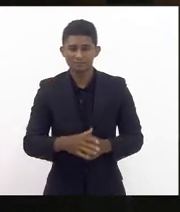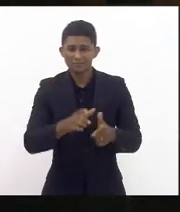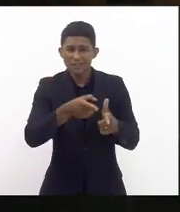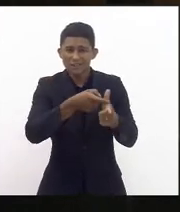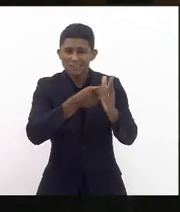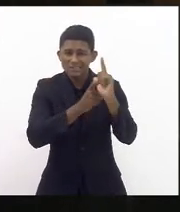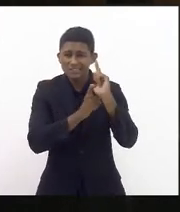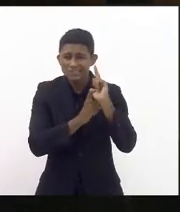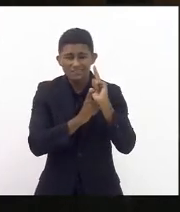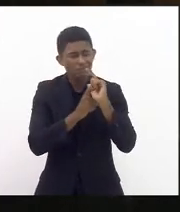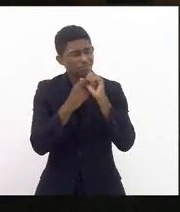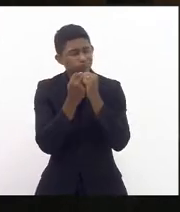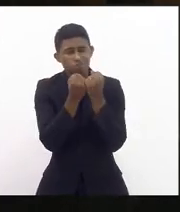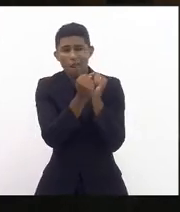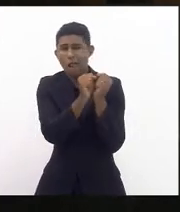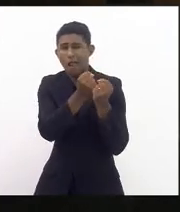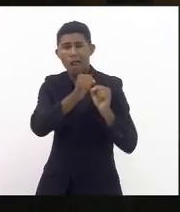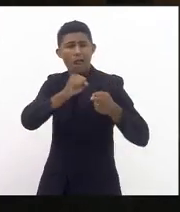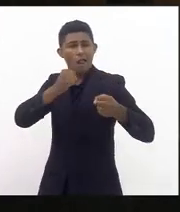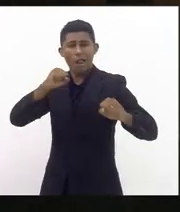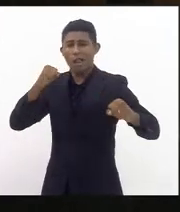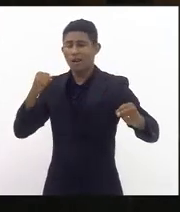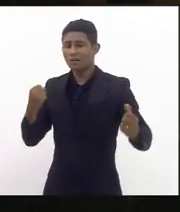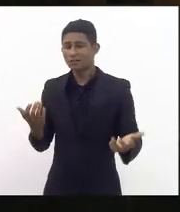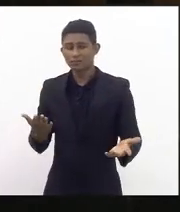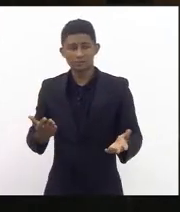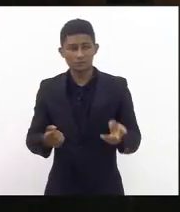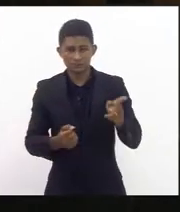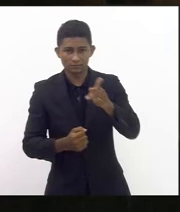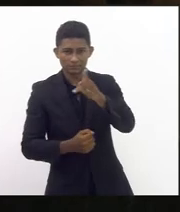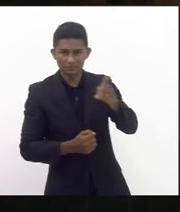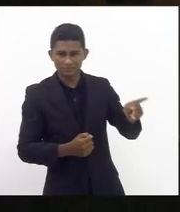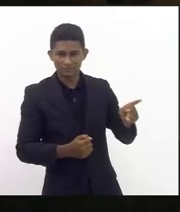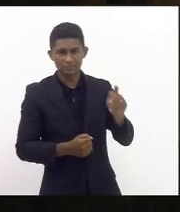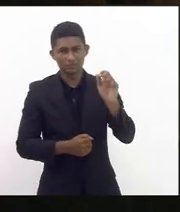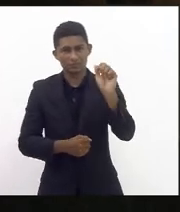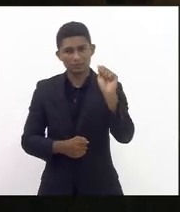dívida monstruosa. E o presidente Siciliano,